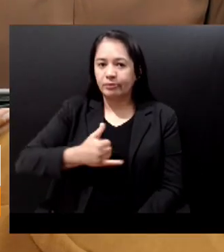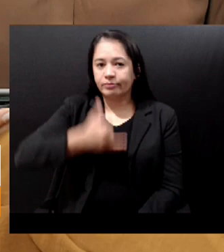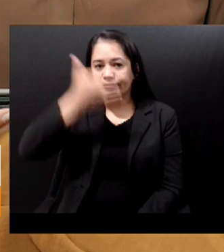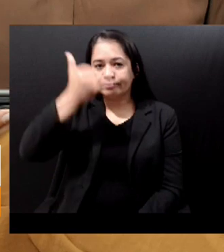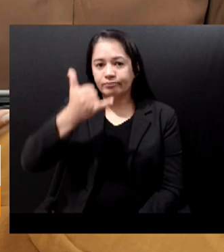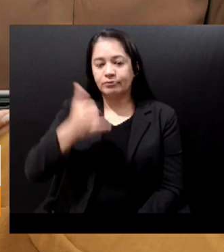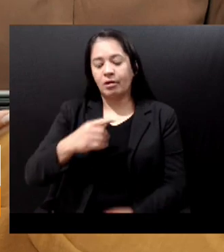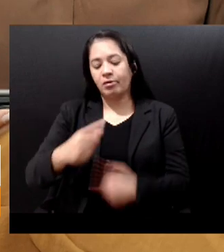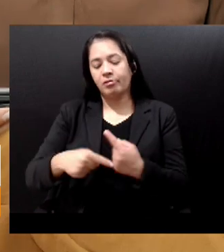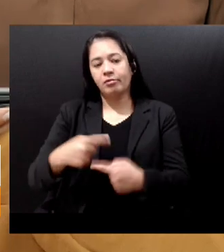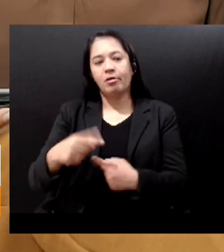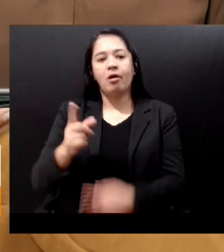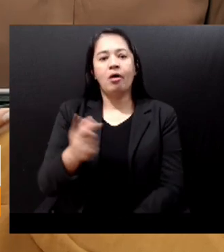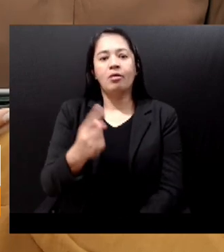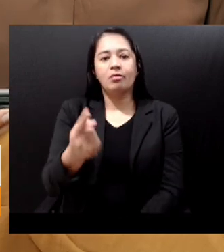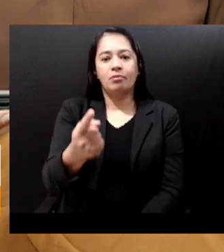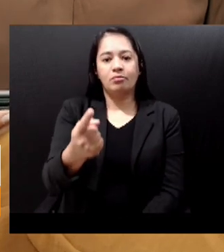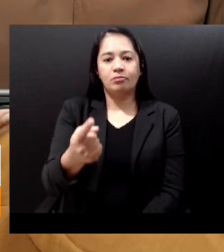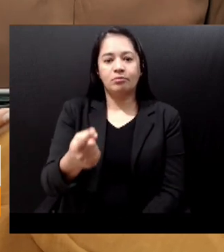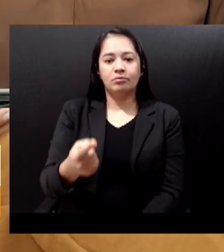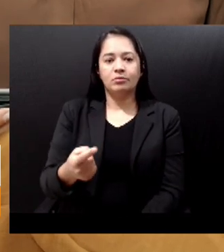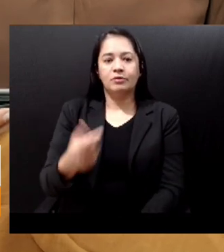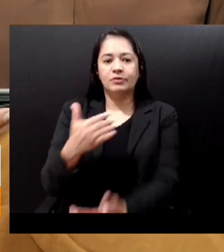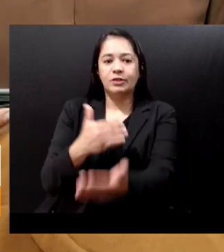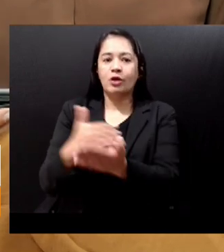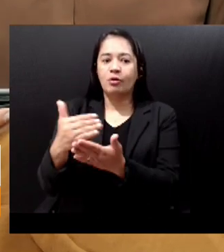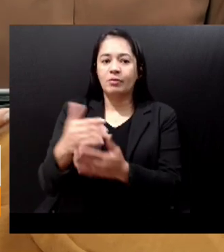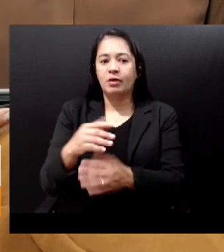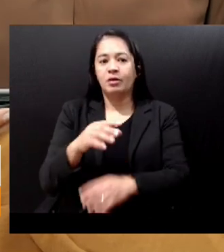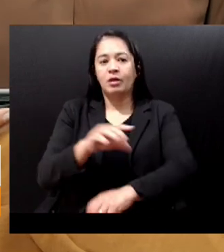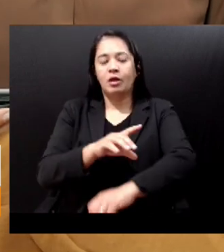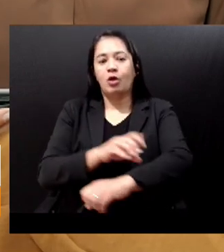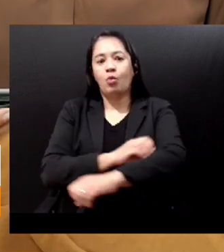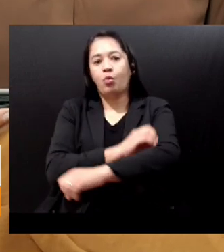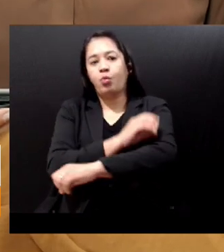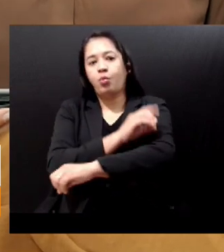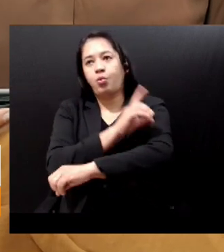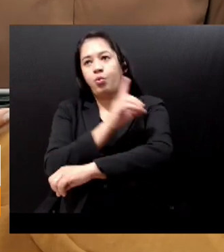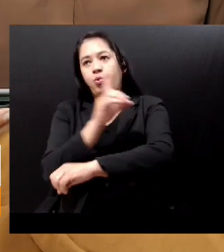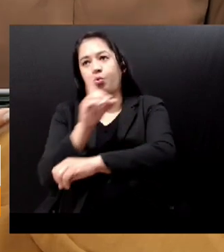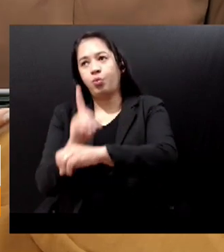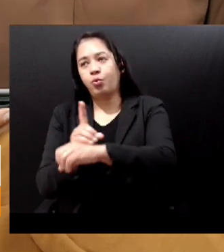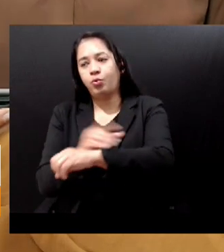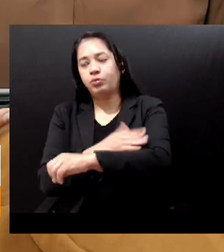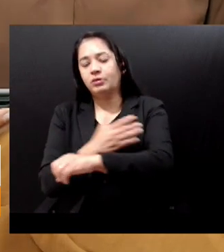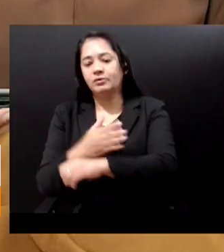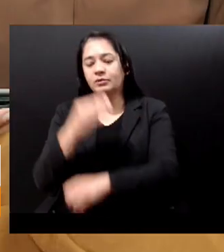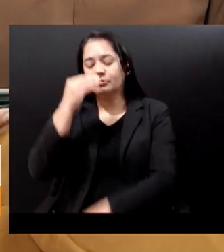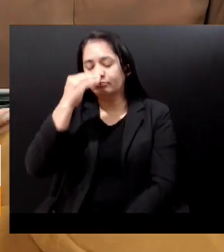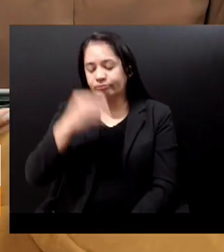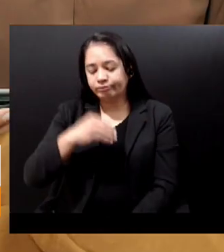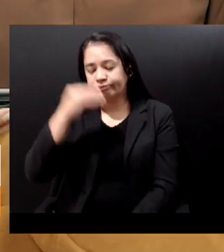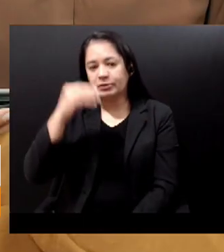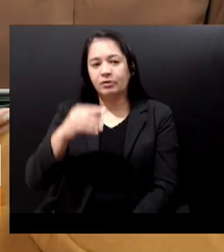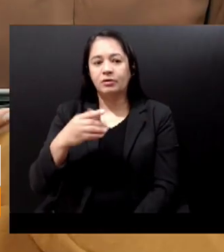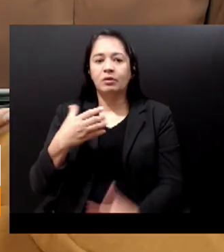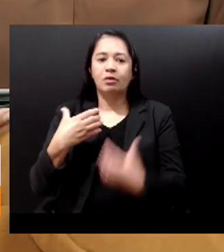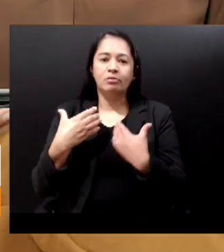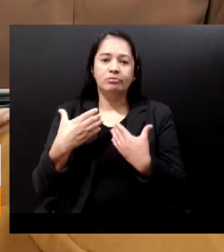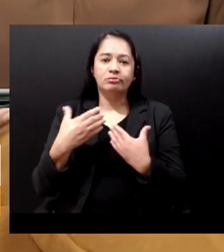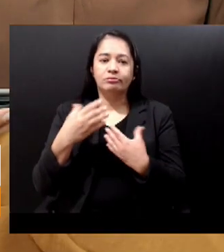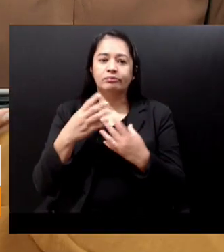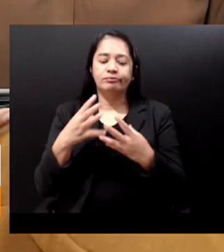você começa, aí seu dia vai passando, você vai ficando desmotivado, você perde a Uhum. constância e aí você vai terminando o dia sem